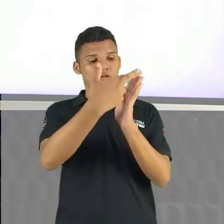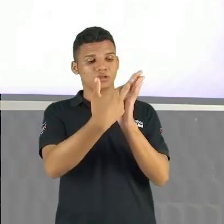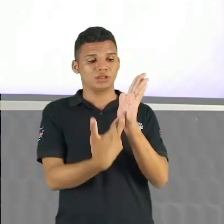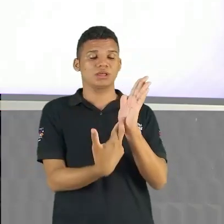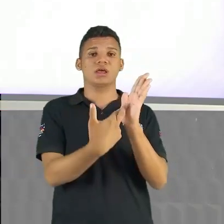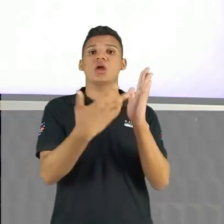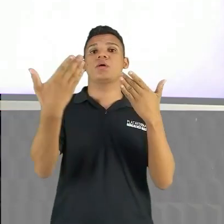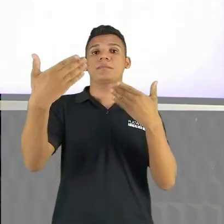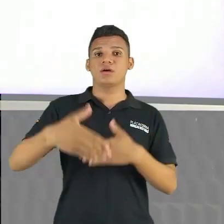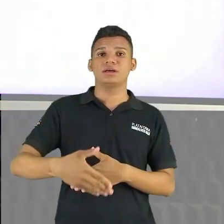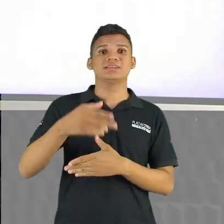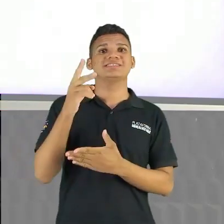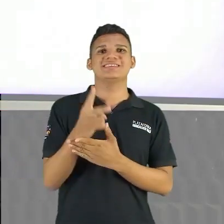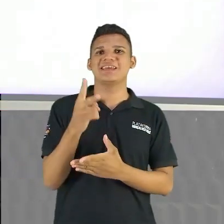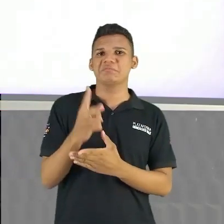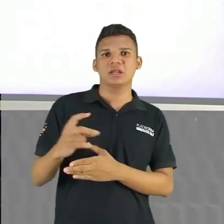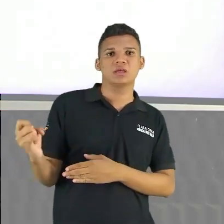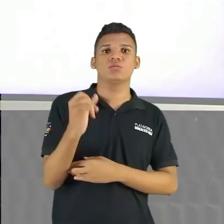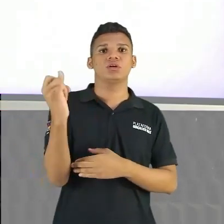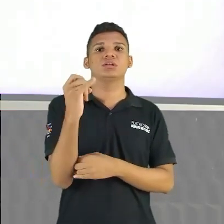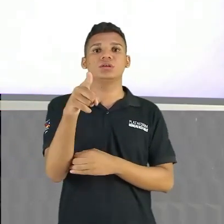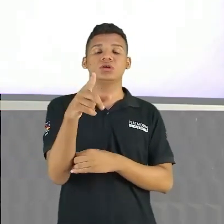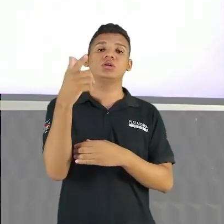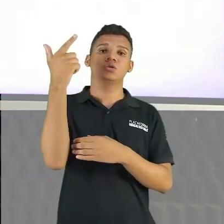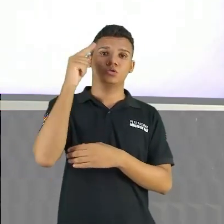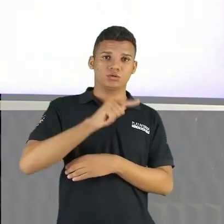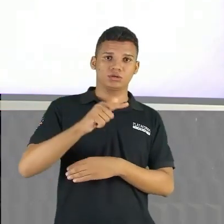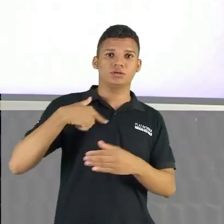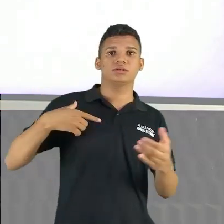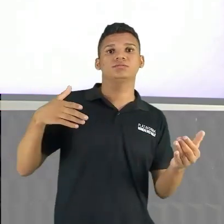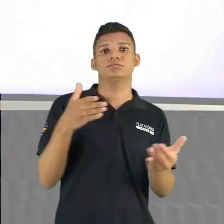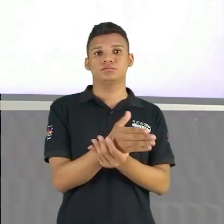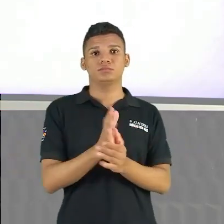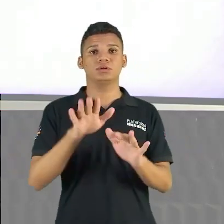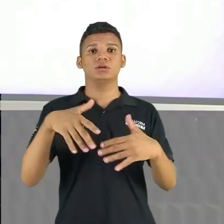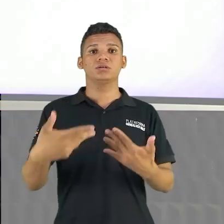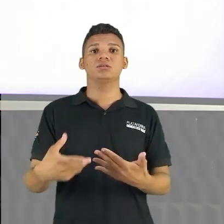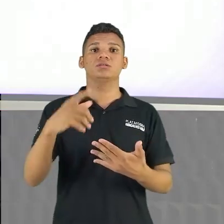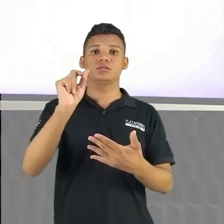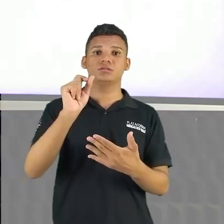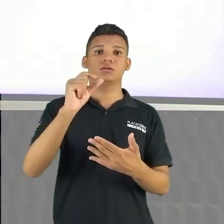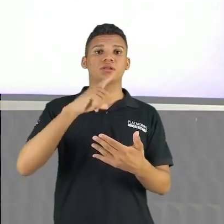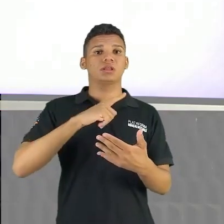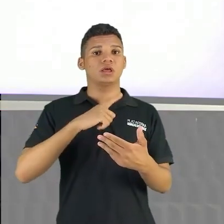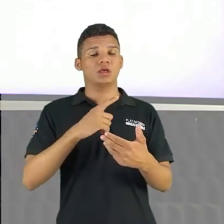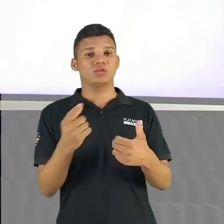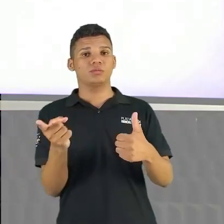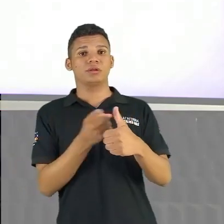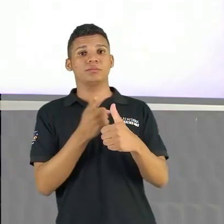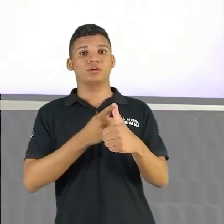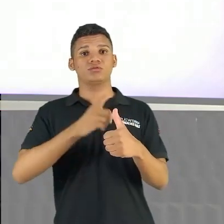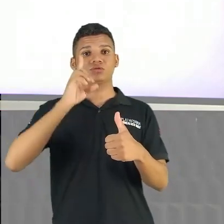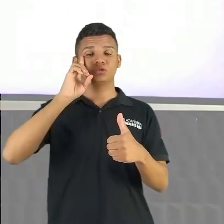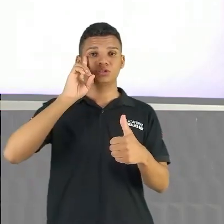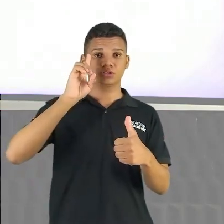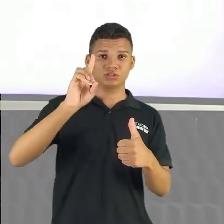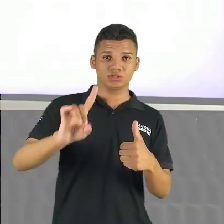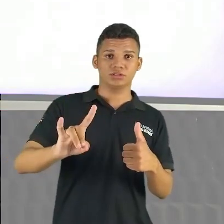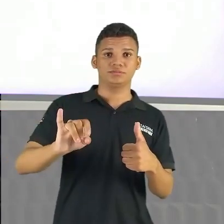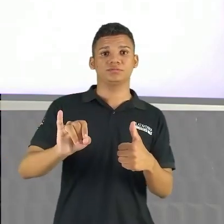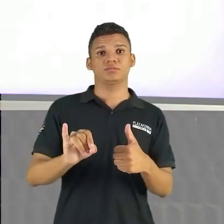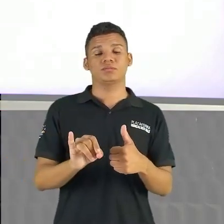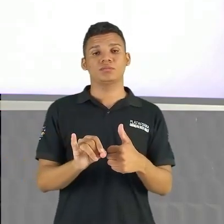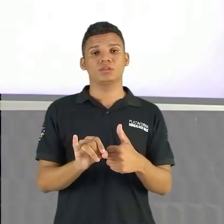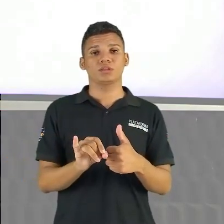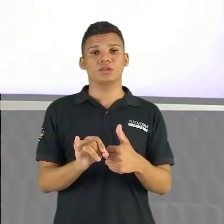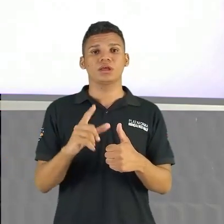prova de extrema importância para a aprovação desse candidato visto que no primeiro dia que é o dia em